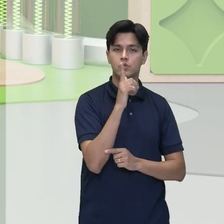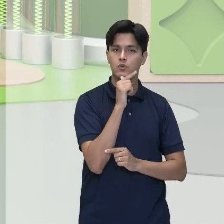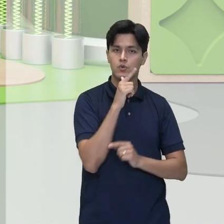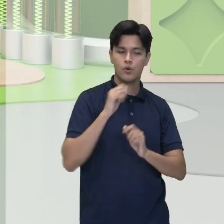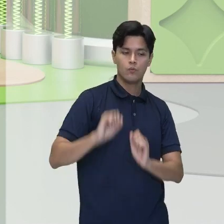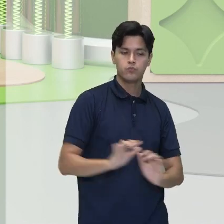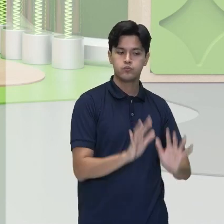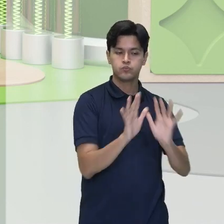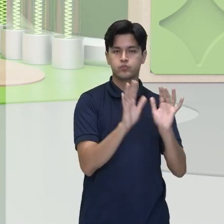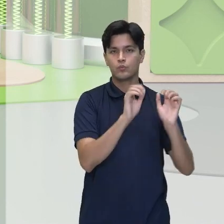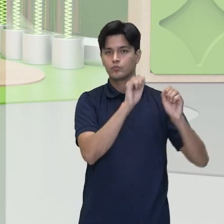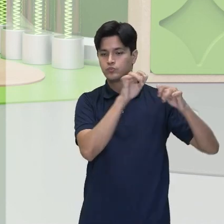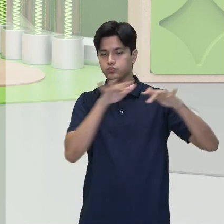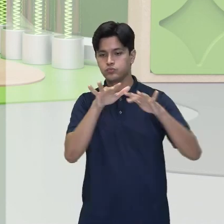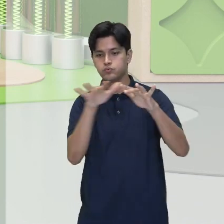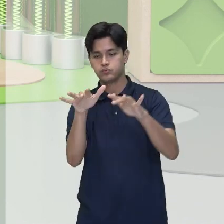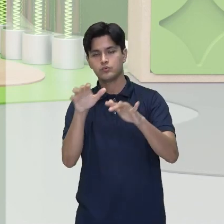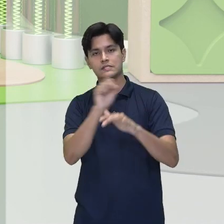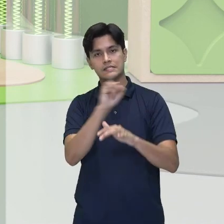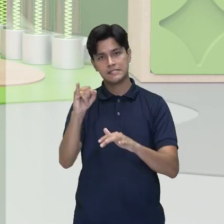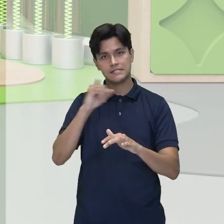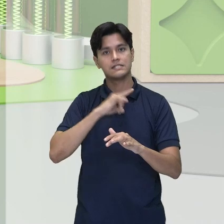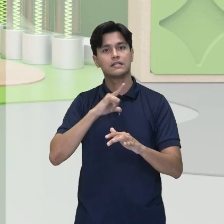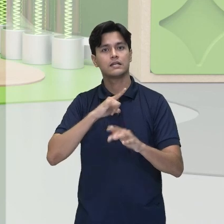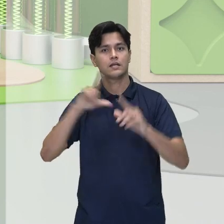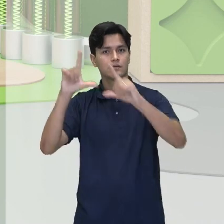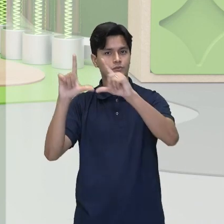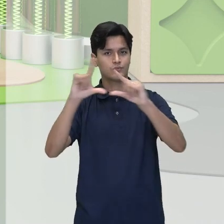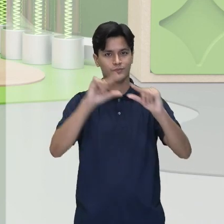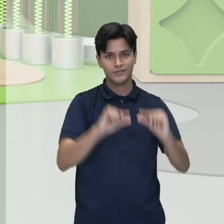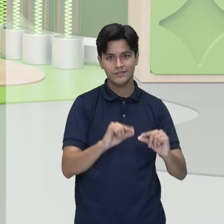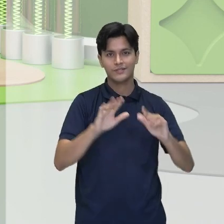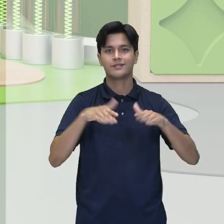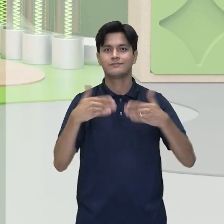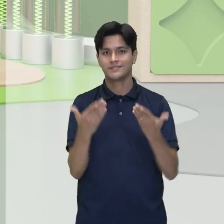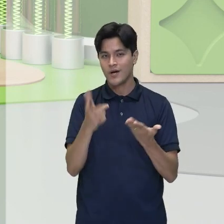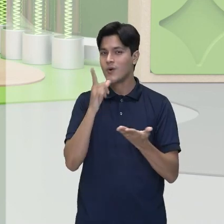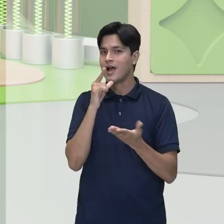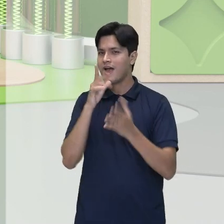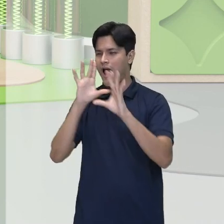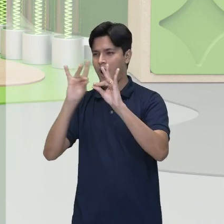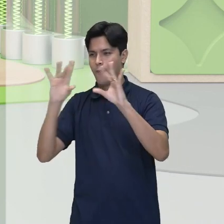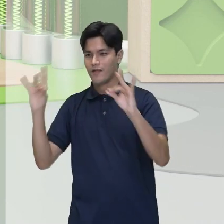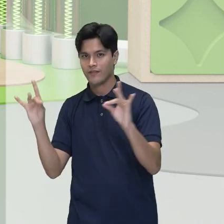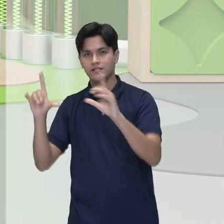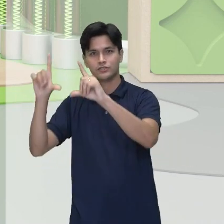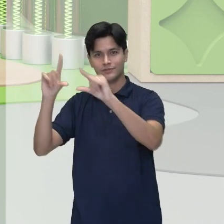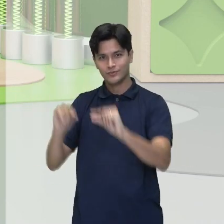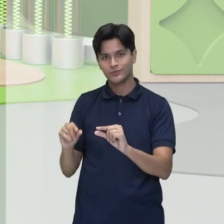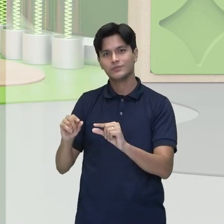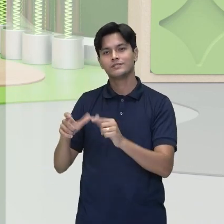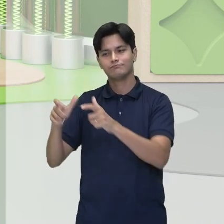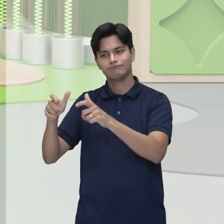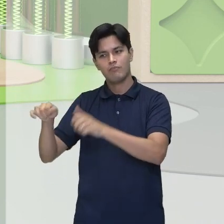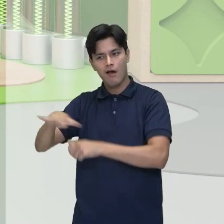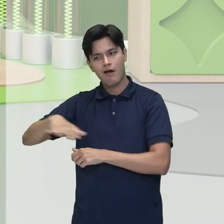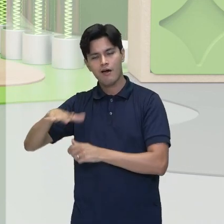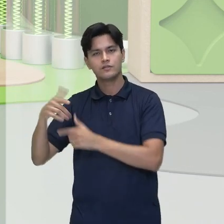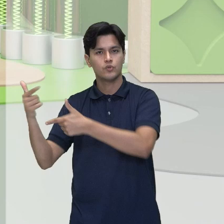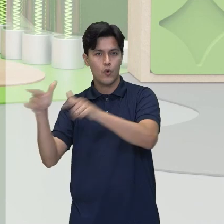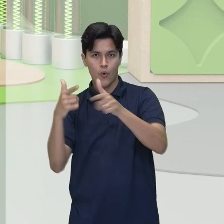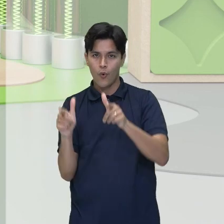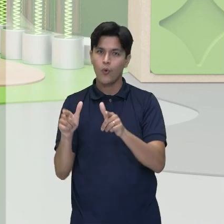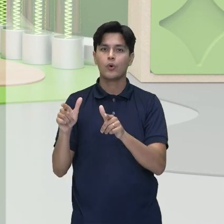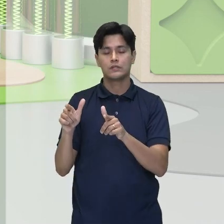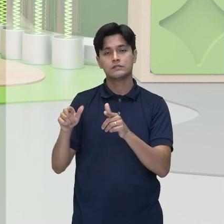intensidade menor, logo a gente vai perceber que tem menos umidade em outras regiões e, consequentemente, menos chuvas. Então, a gente